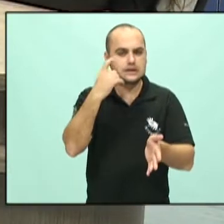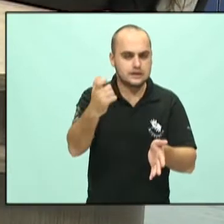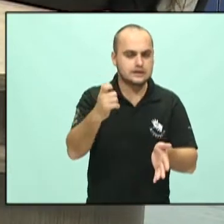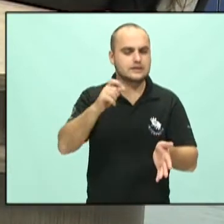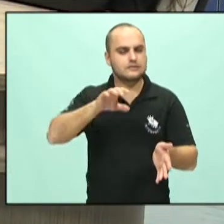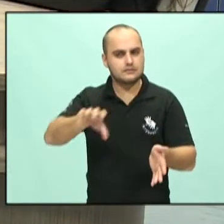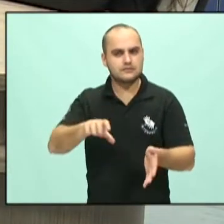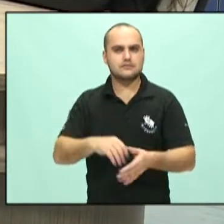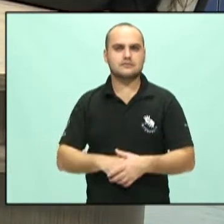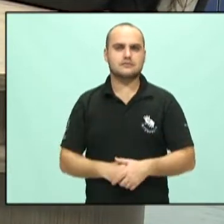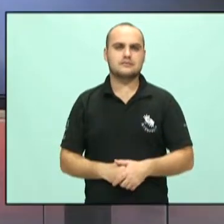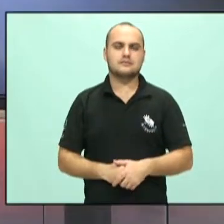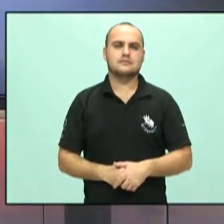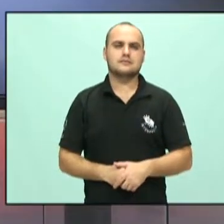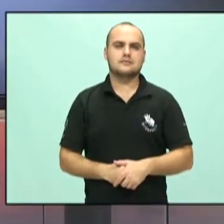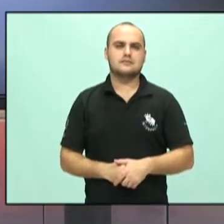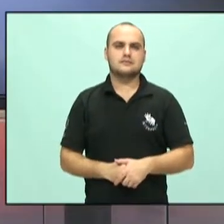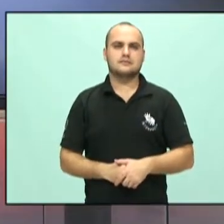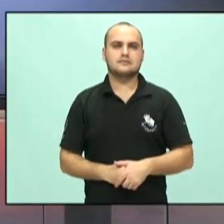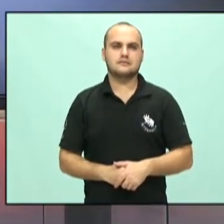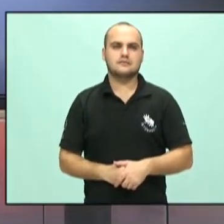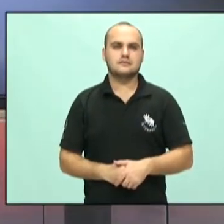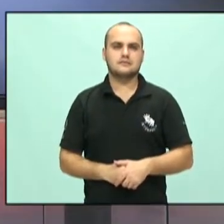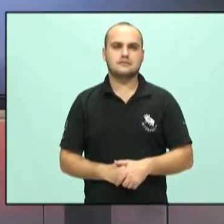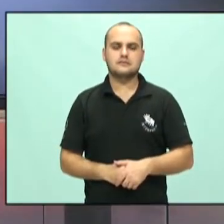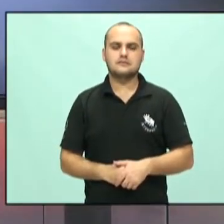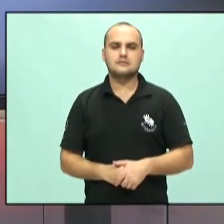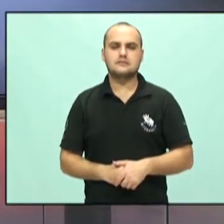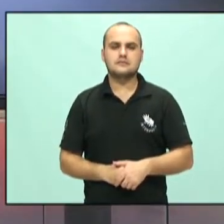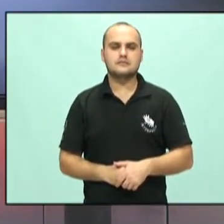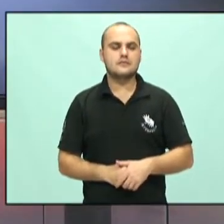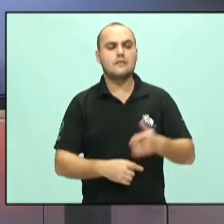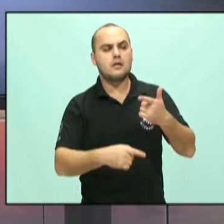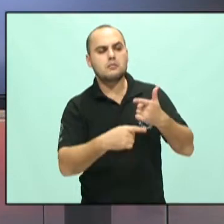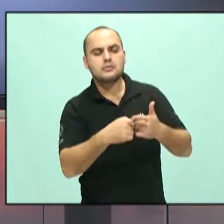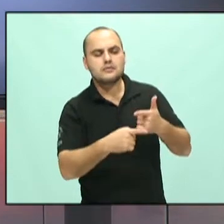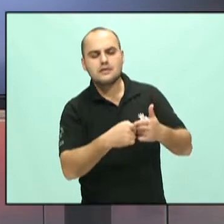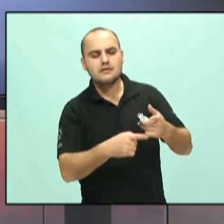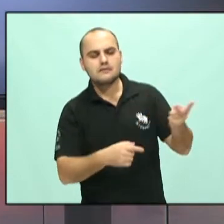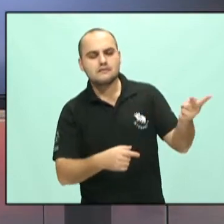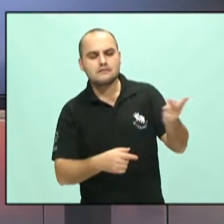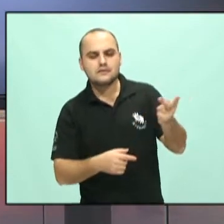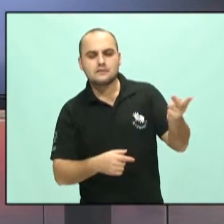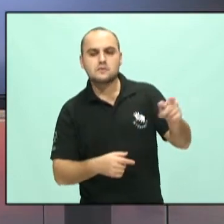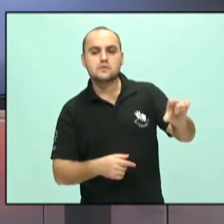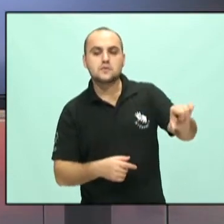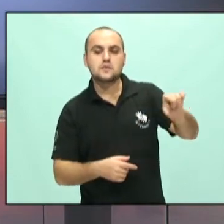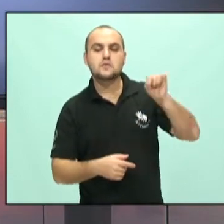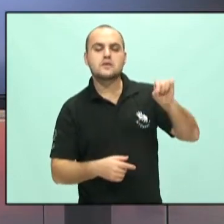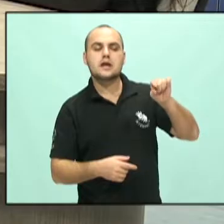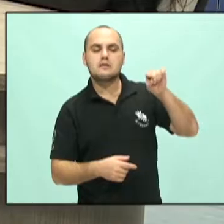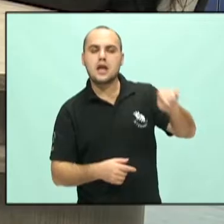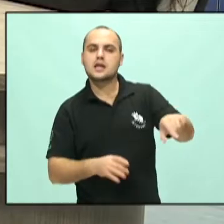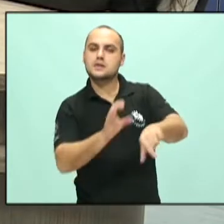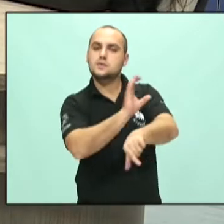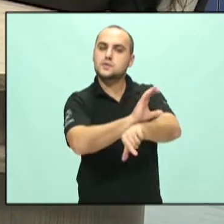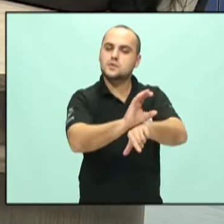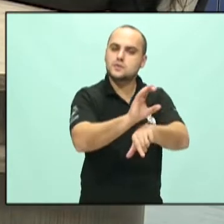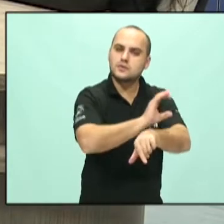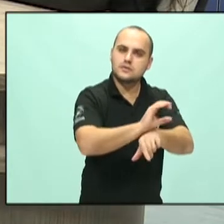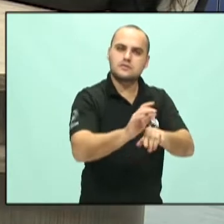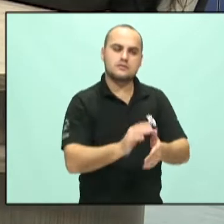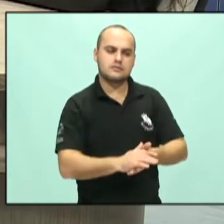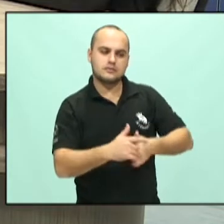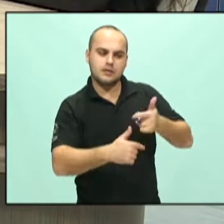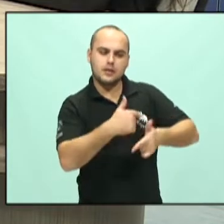interessante. O que encaminhou você, Eifara, para esse curso de audiovisual, para trabalhar com